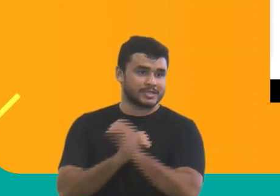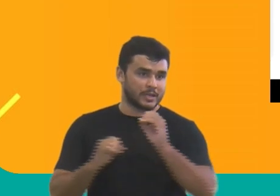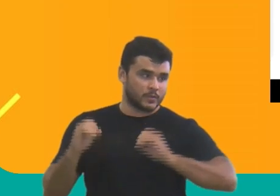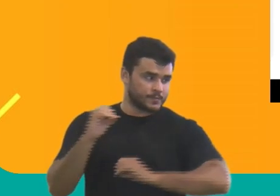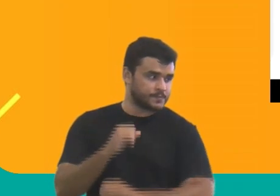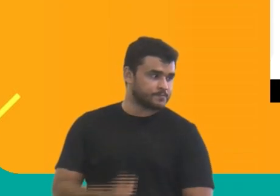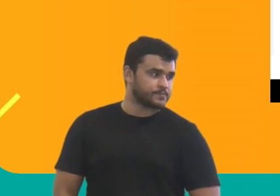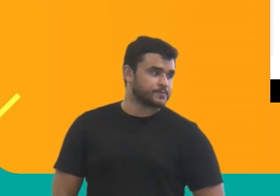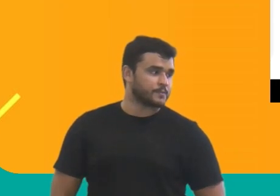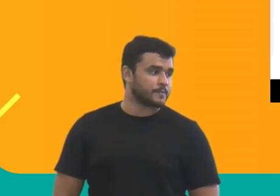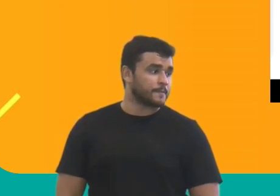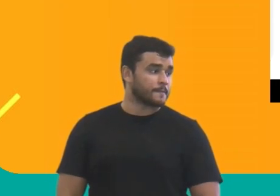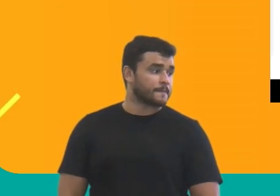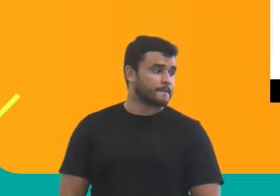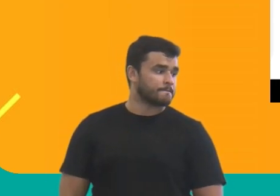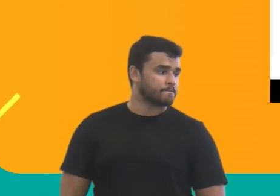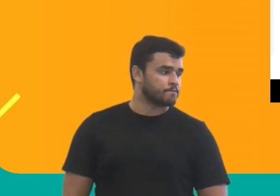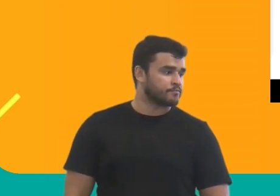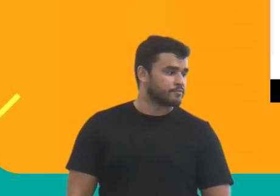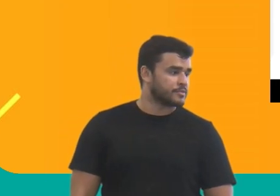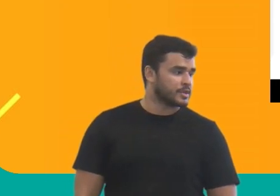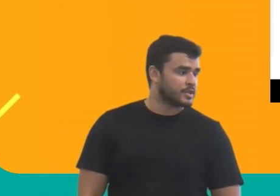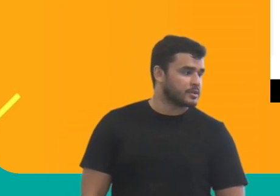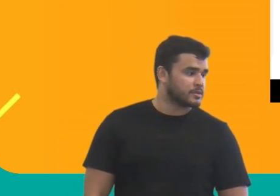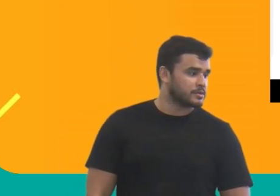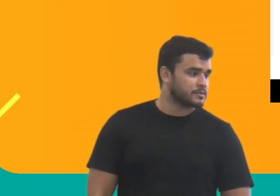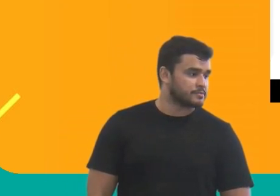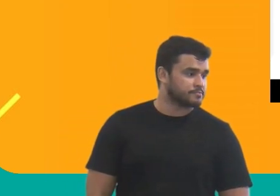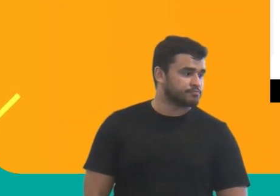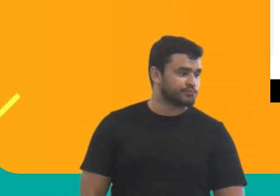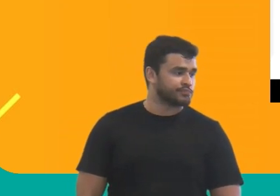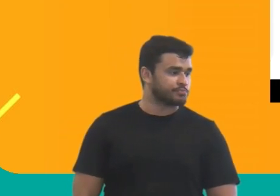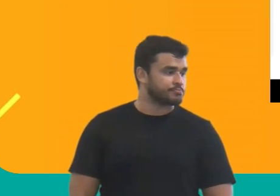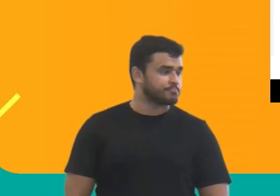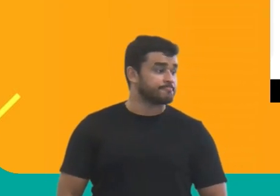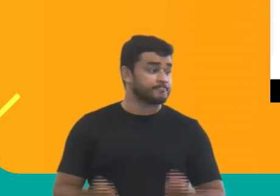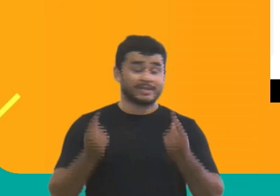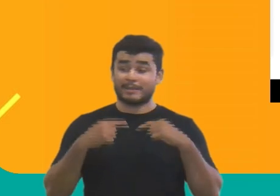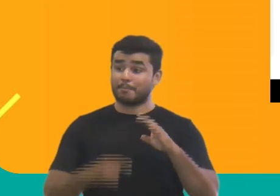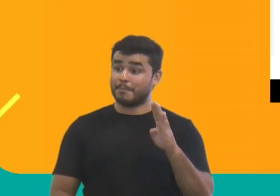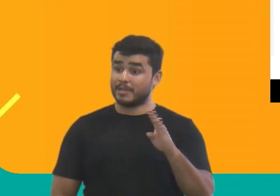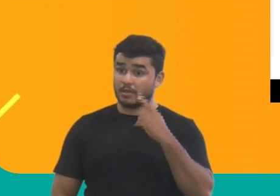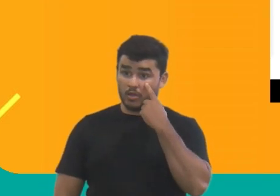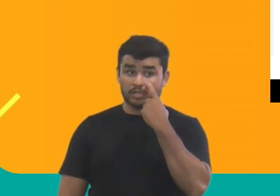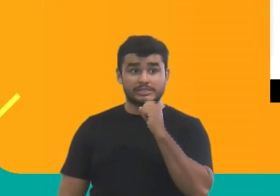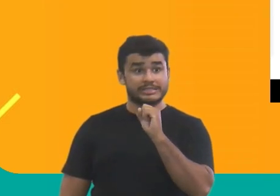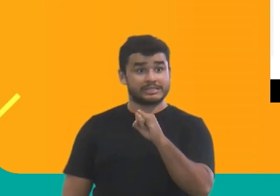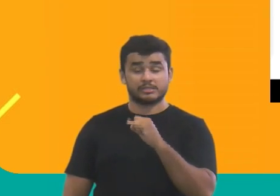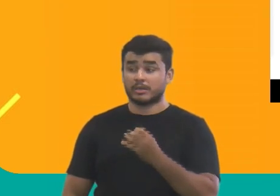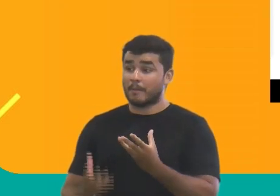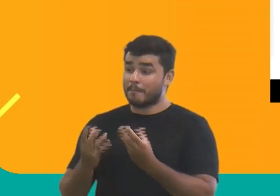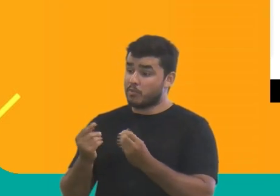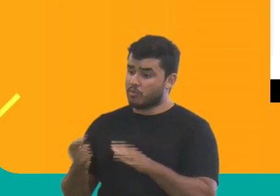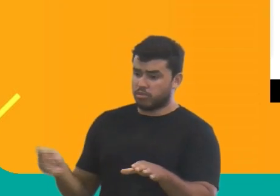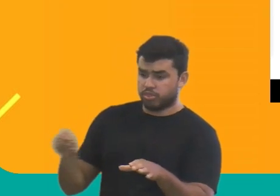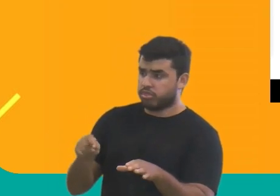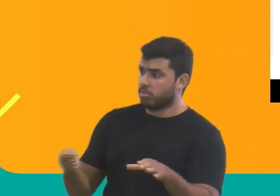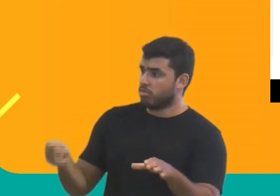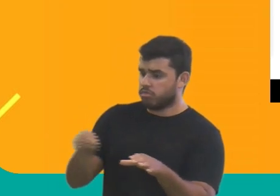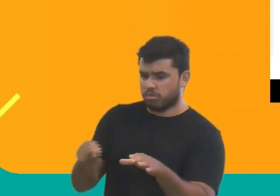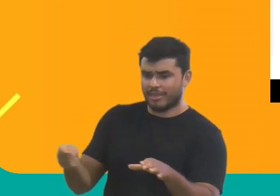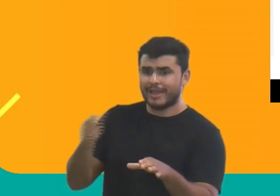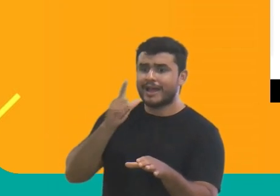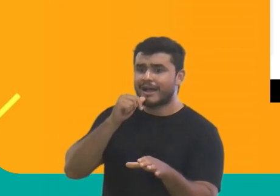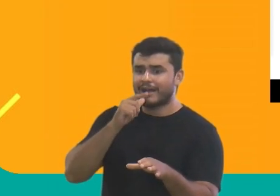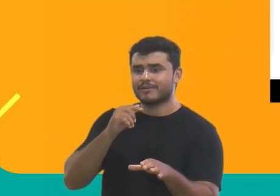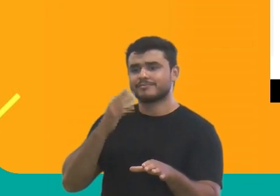geral. Se o soro caseiro for preparado com a concentração muito superior de açúcar e sal, ele pode causar